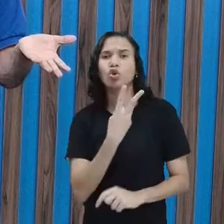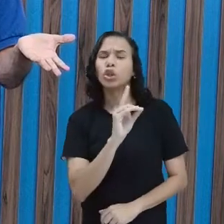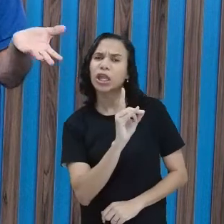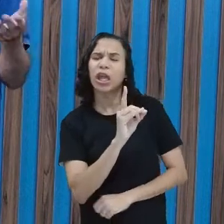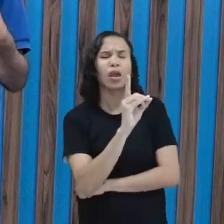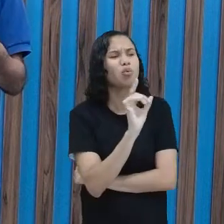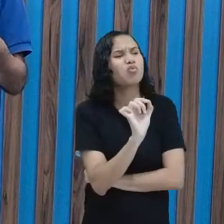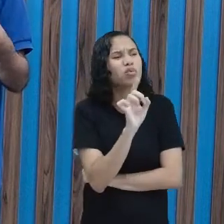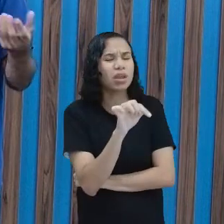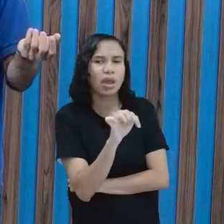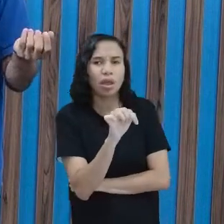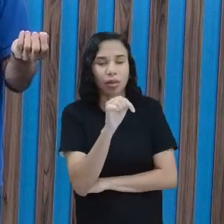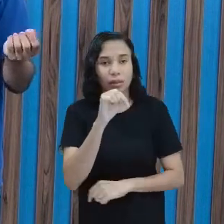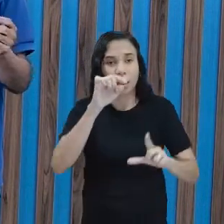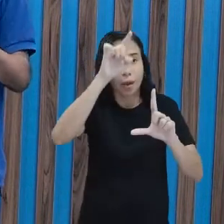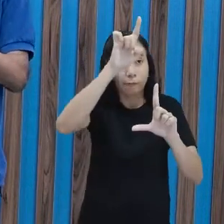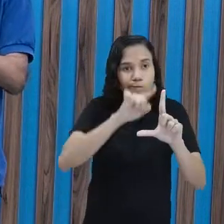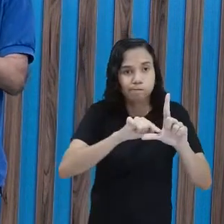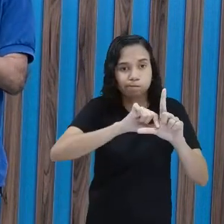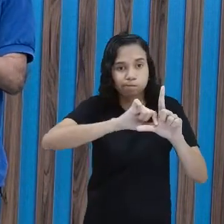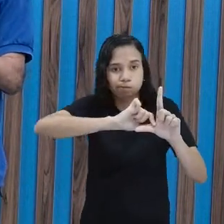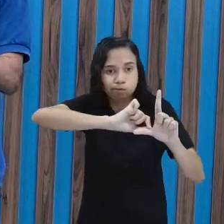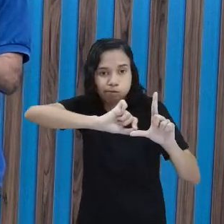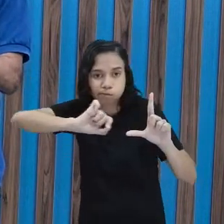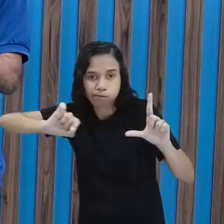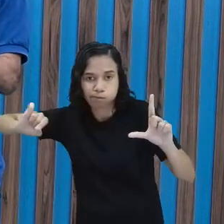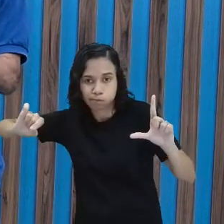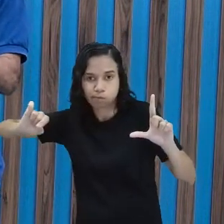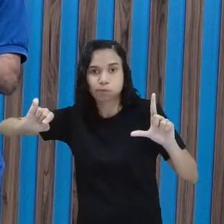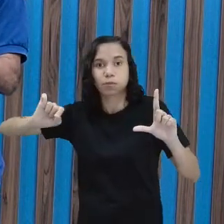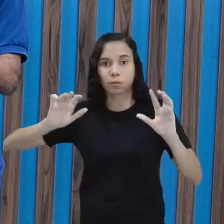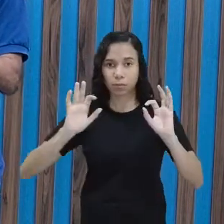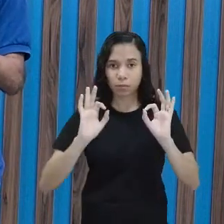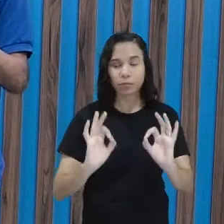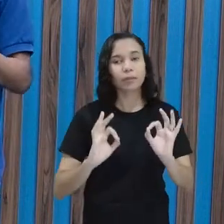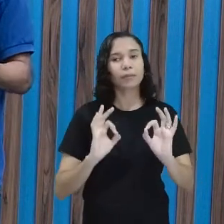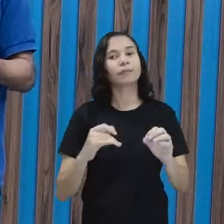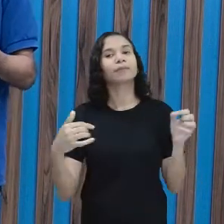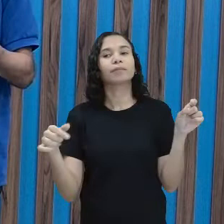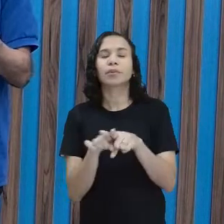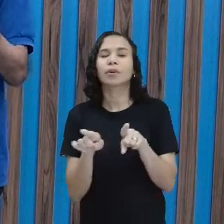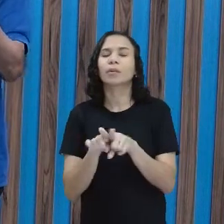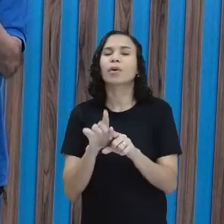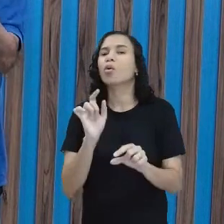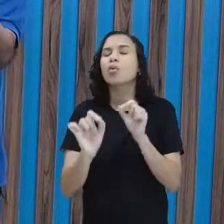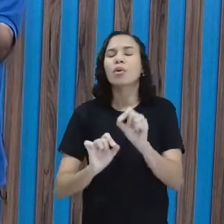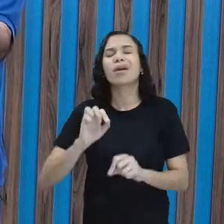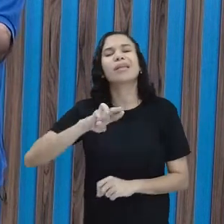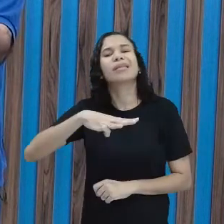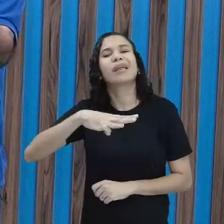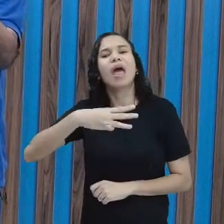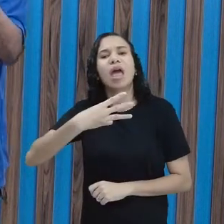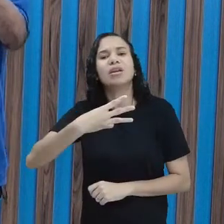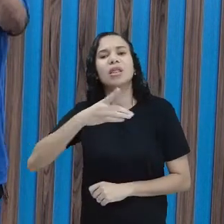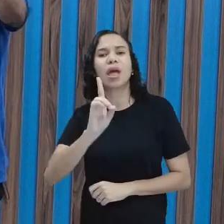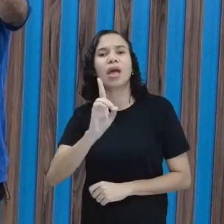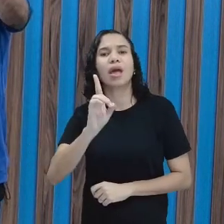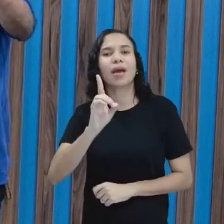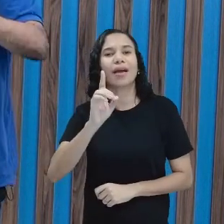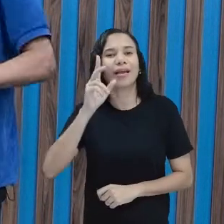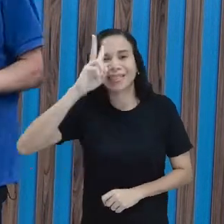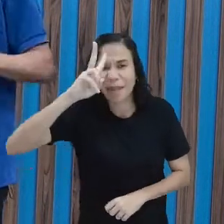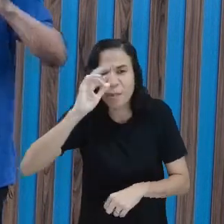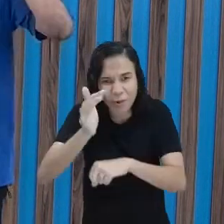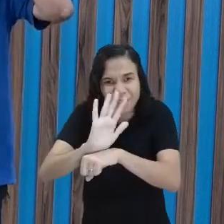2D, Ricardinho? Duas dimensões, ó, comprimento e largura. E quando a gente vai falar de 3D, eita, lembrou